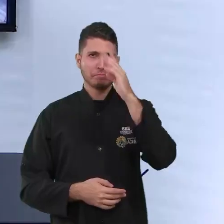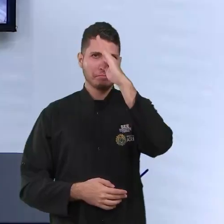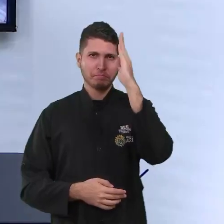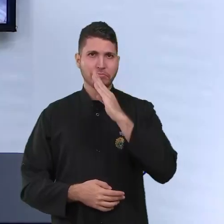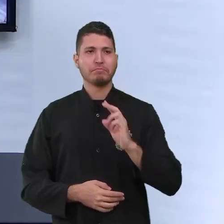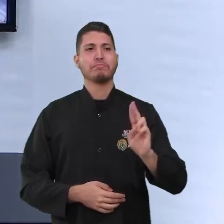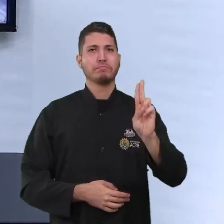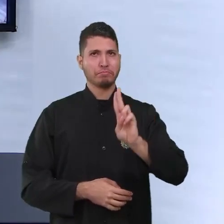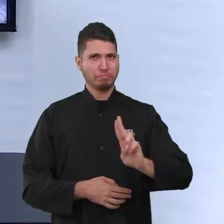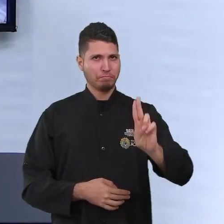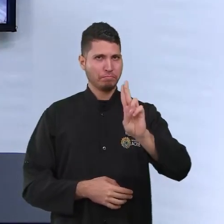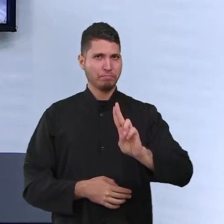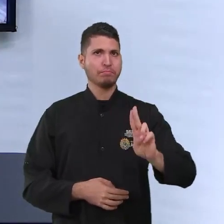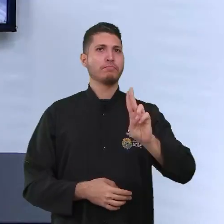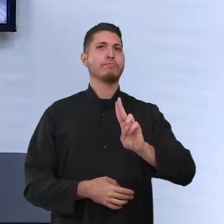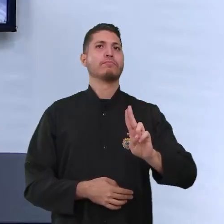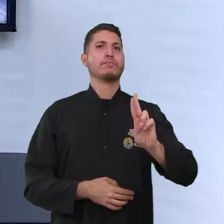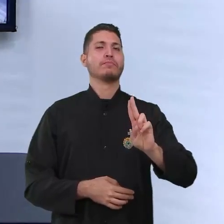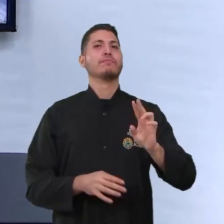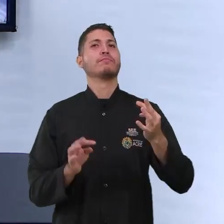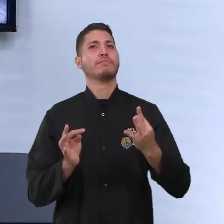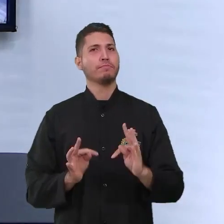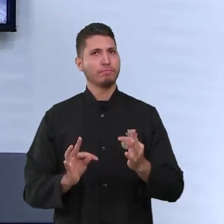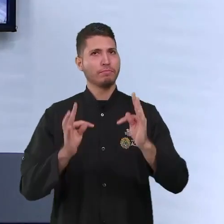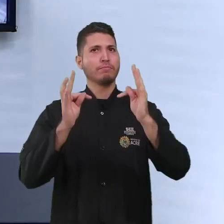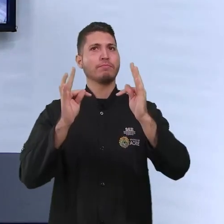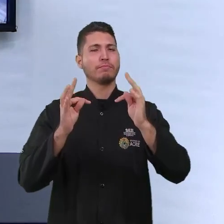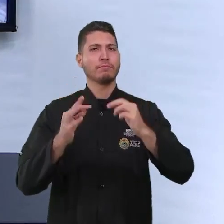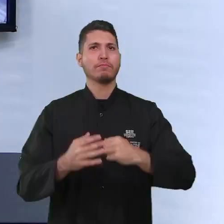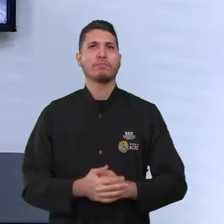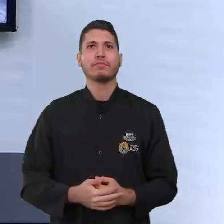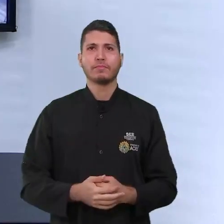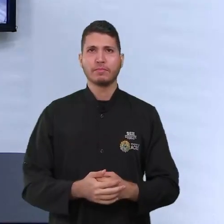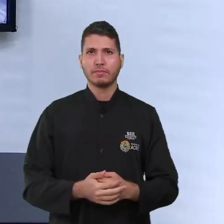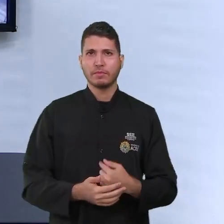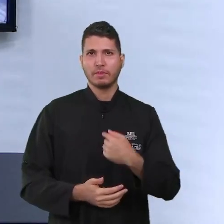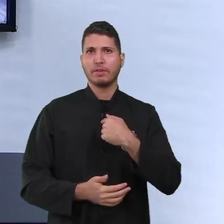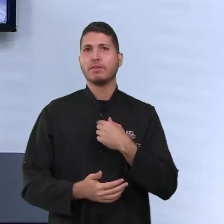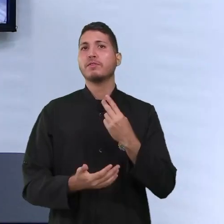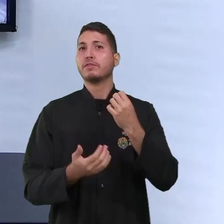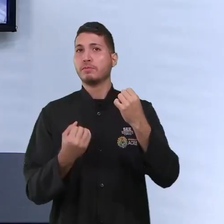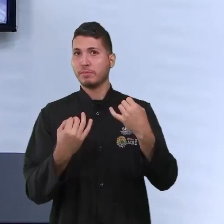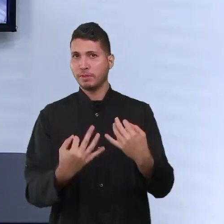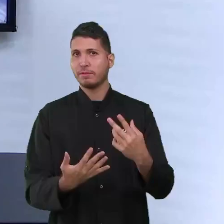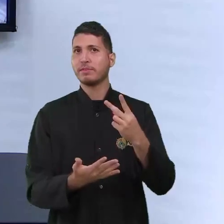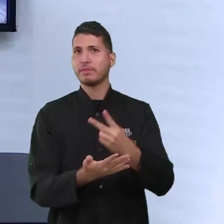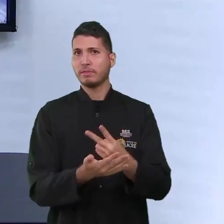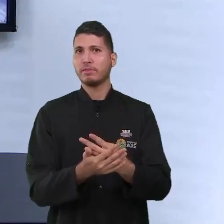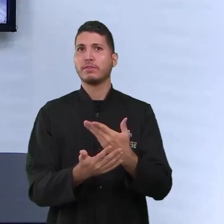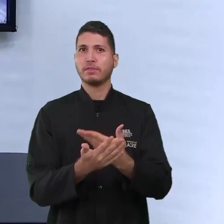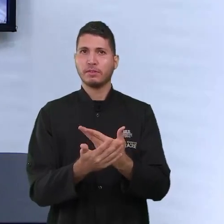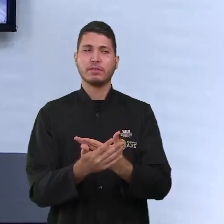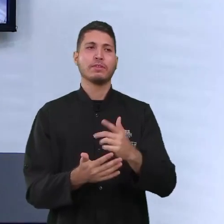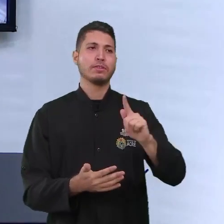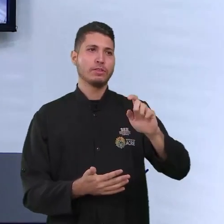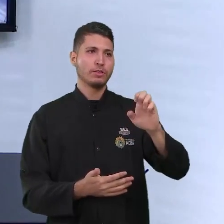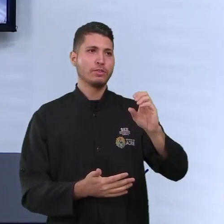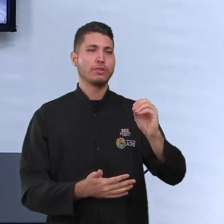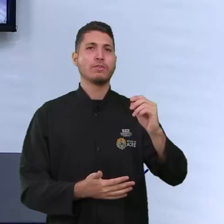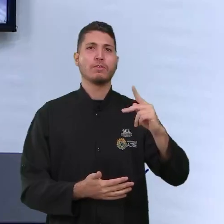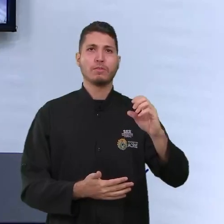de tecnologia. E é aquilo que nós sempre falamos nas nossas aulas de geografia quando tratamos de geopolítica.